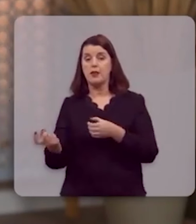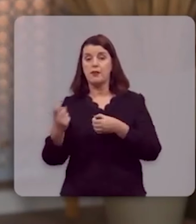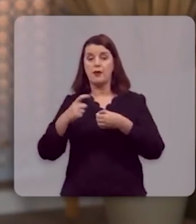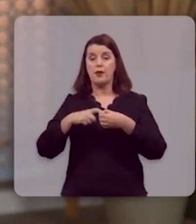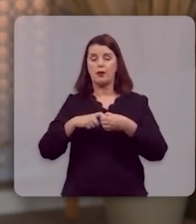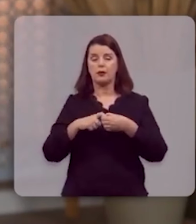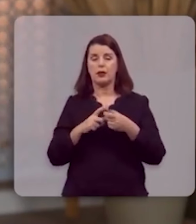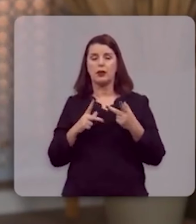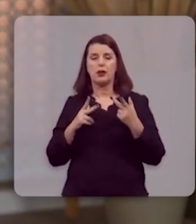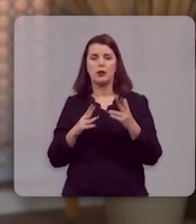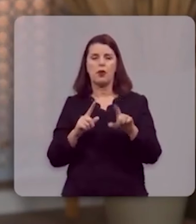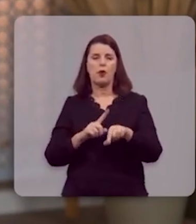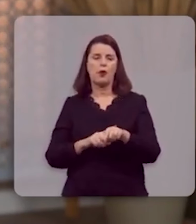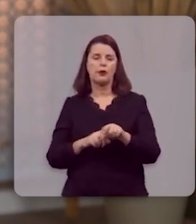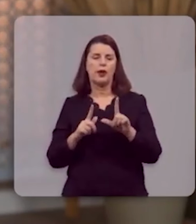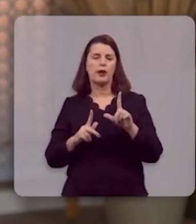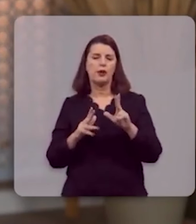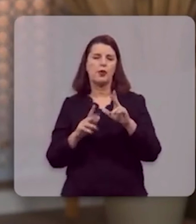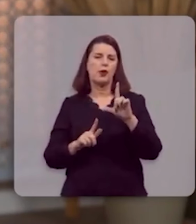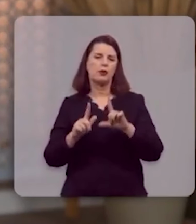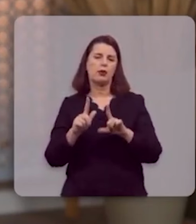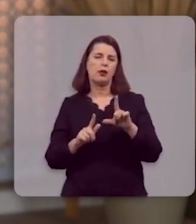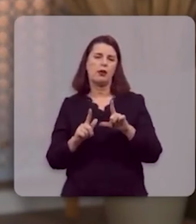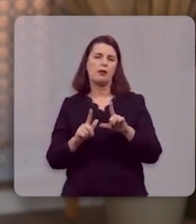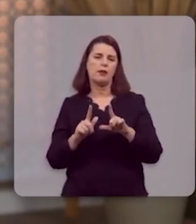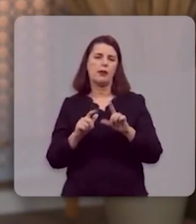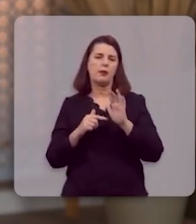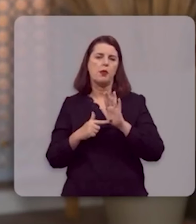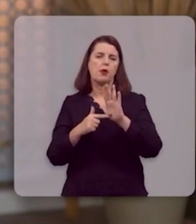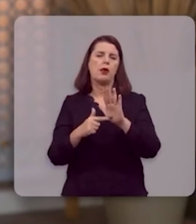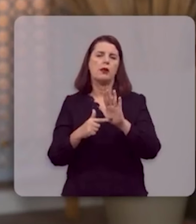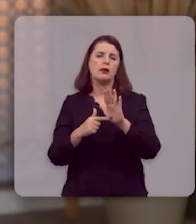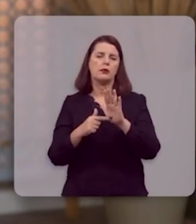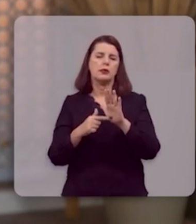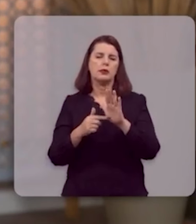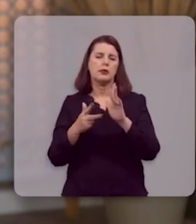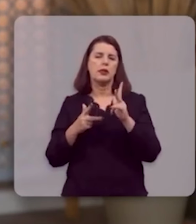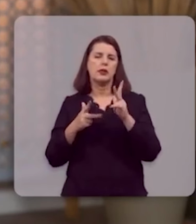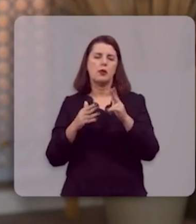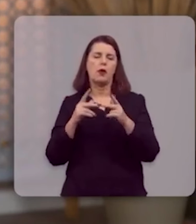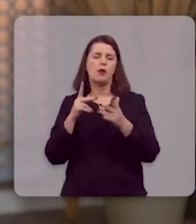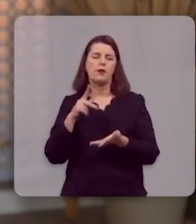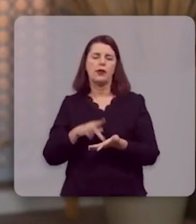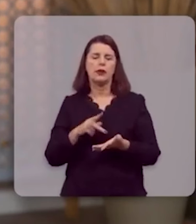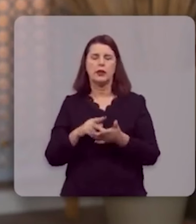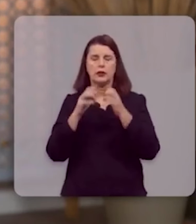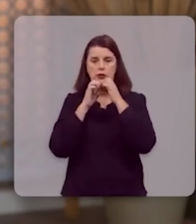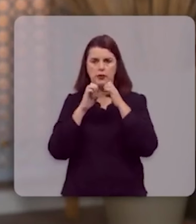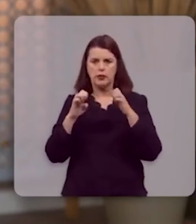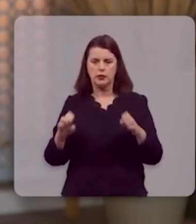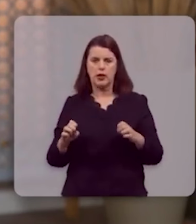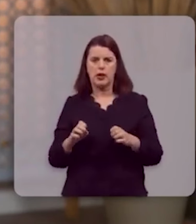vem nós estaremos de volta, no mesmo horário, no mesmo canal, apresentando as mesmas verdades